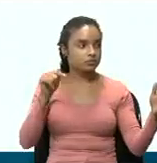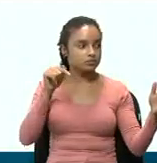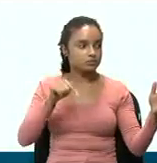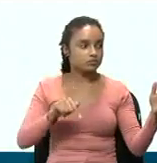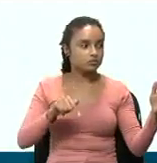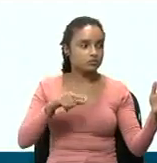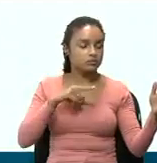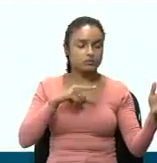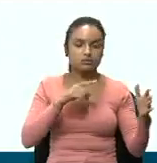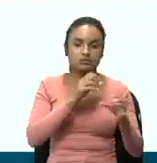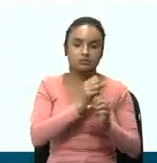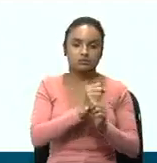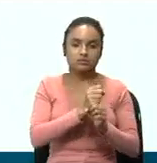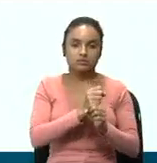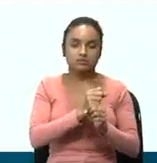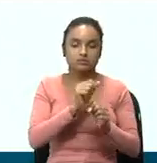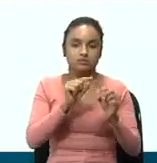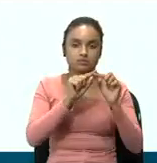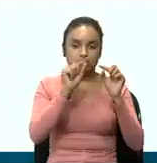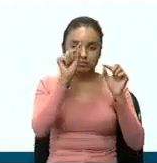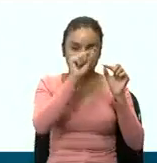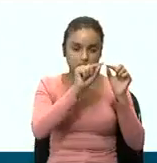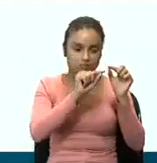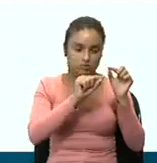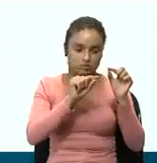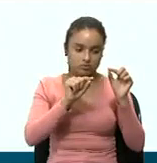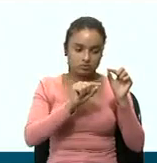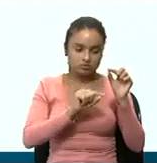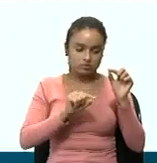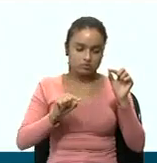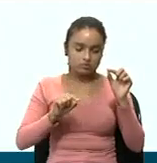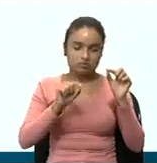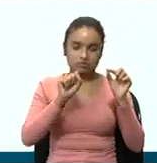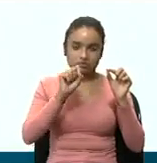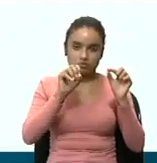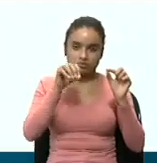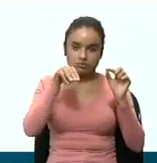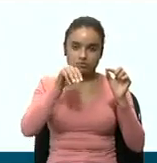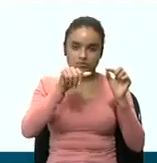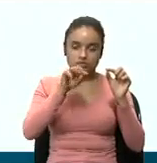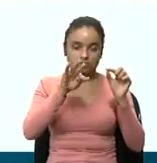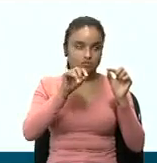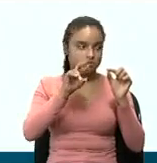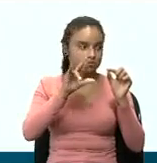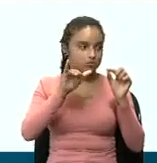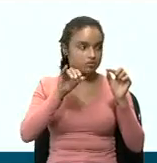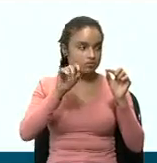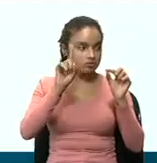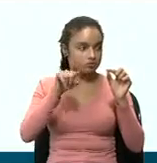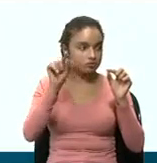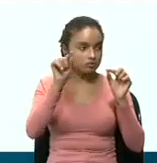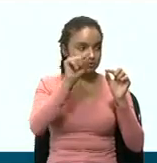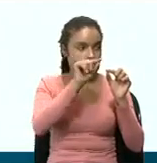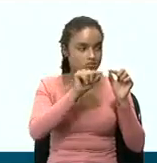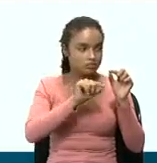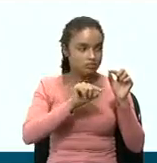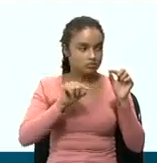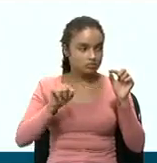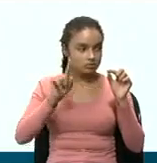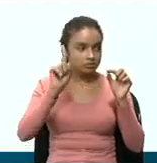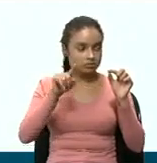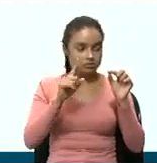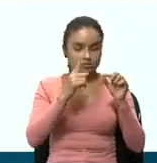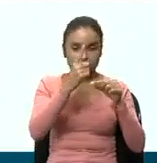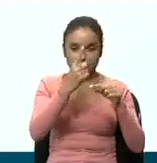somatório semelhante à situação que nós fizemos anterior com o limite. Então eu posso ter isso como sendo meio